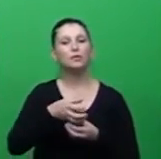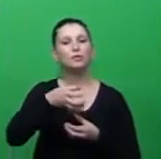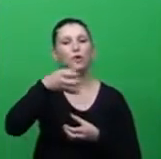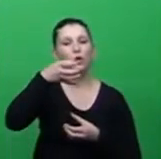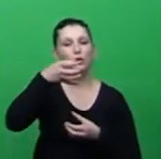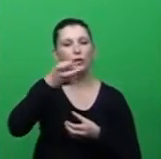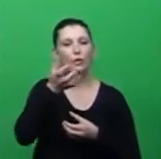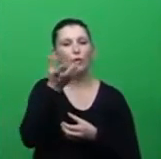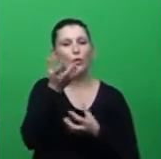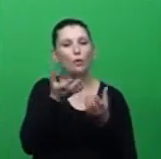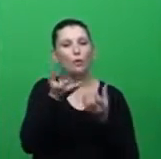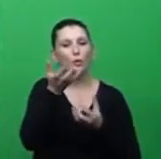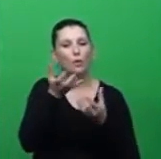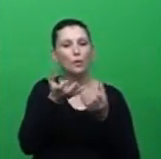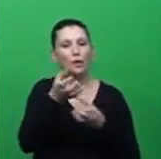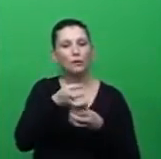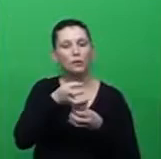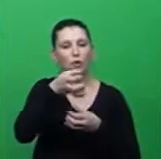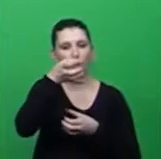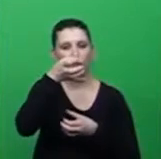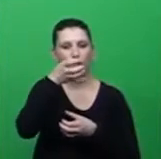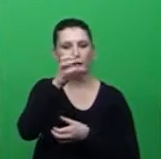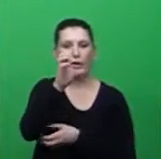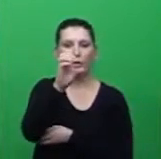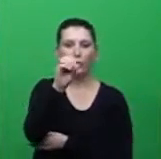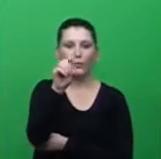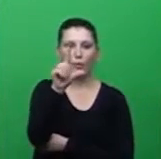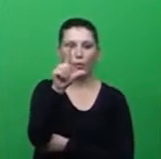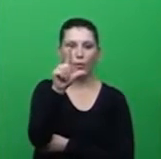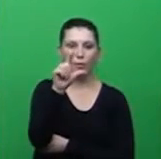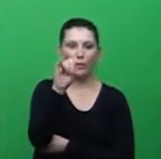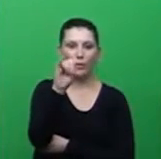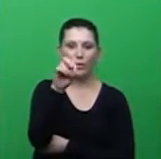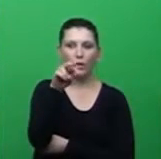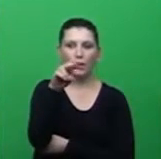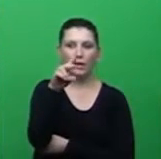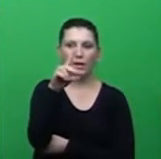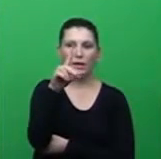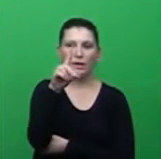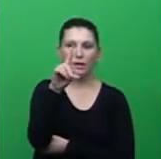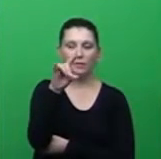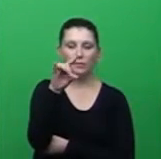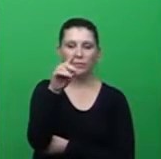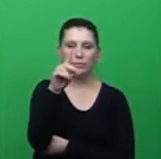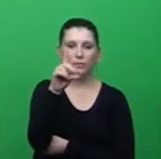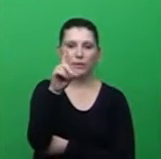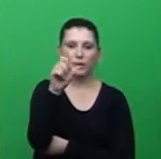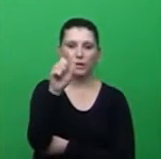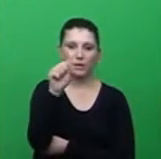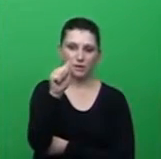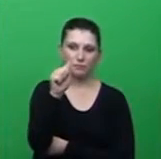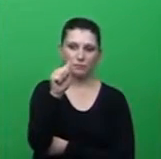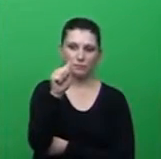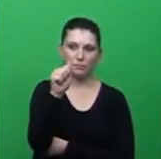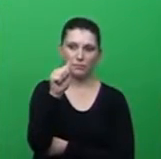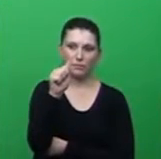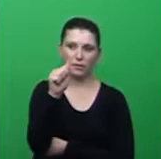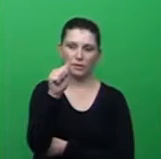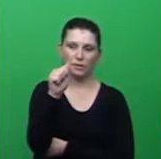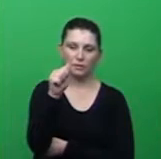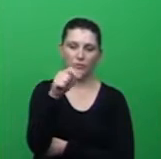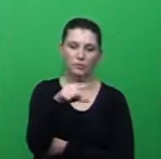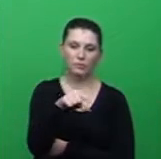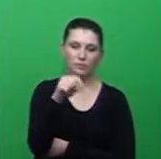ao movimento que ele liderou em 2004 sobre a duplicação da BR-101. Então ele foi indicado